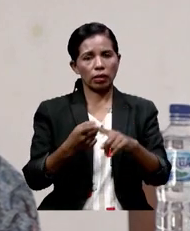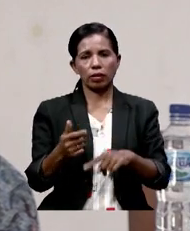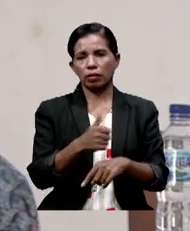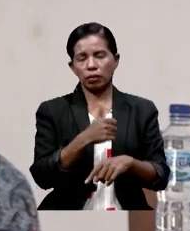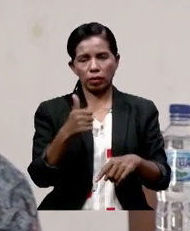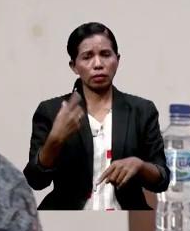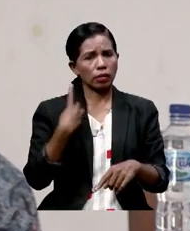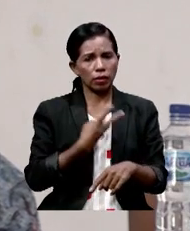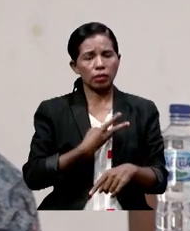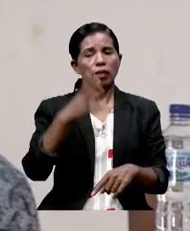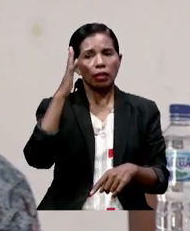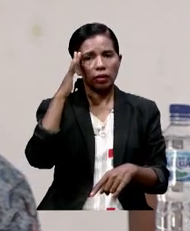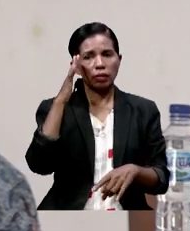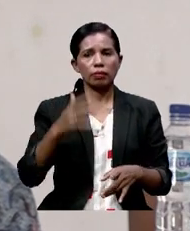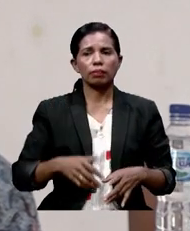Itatene.